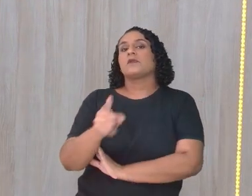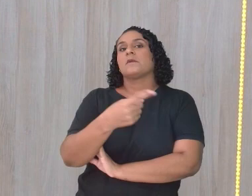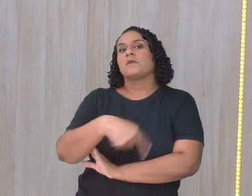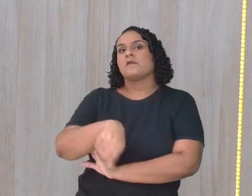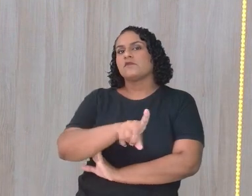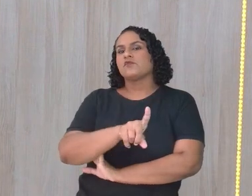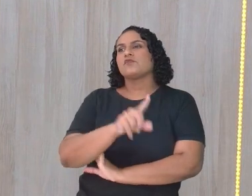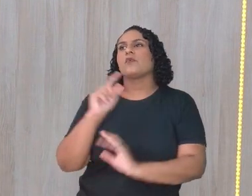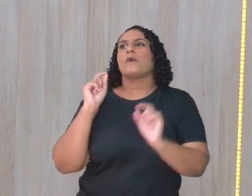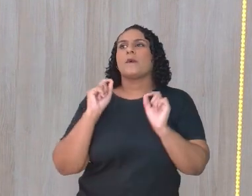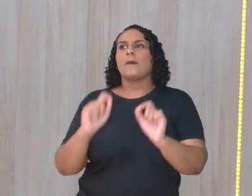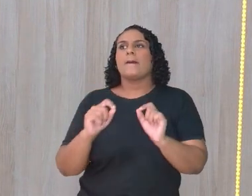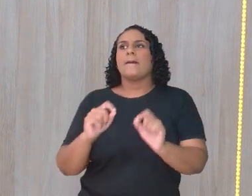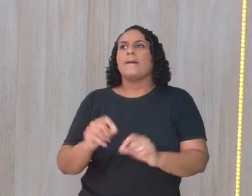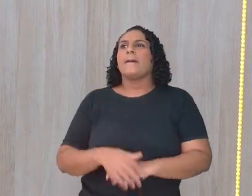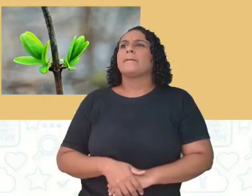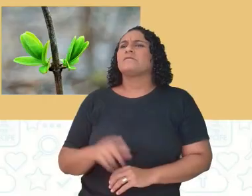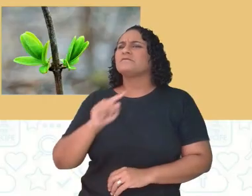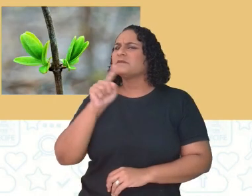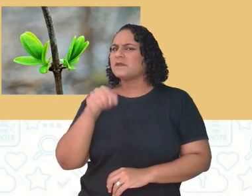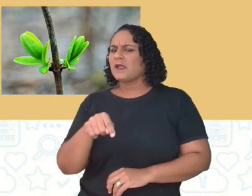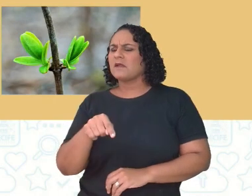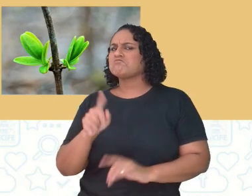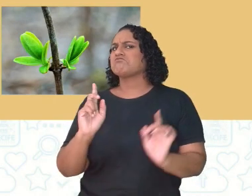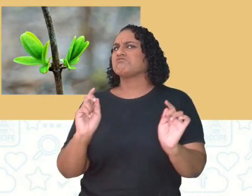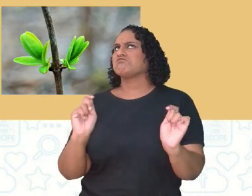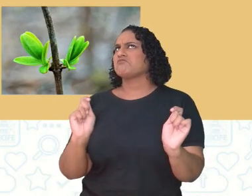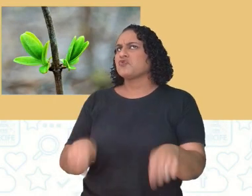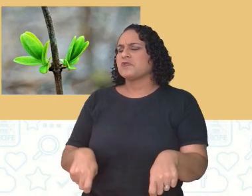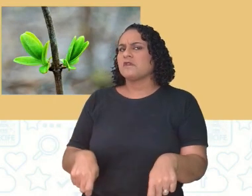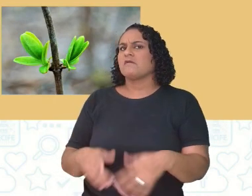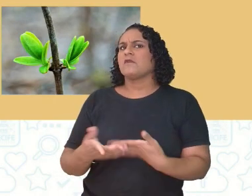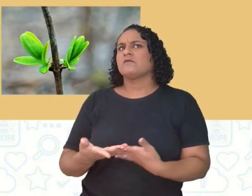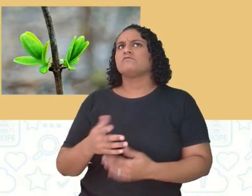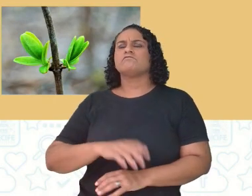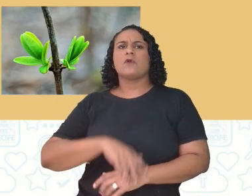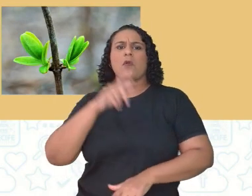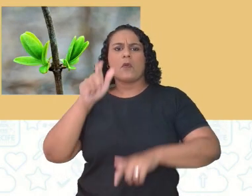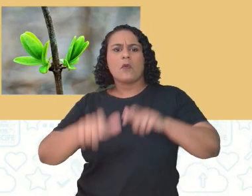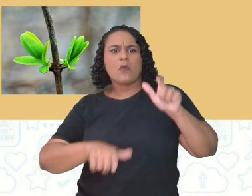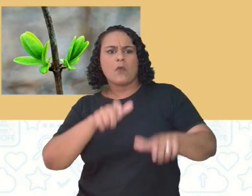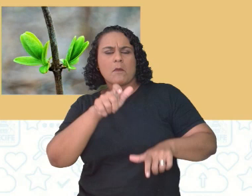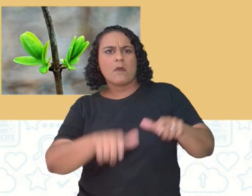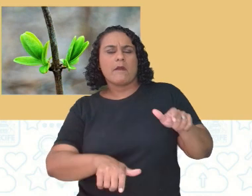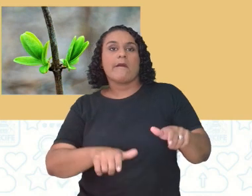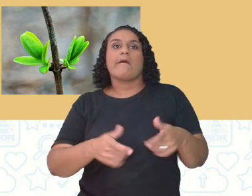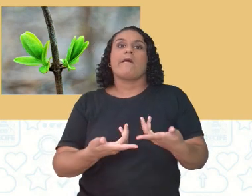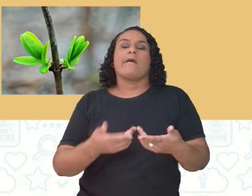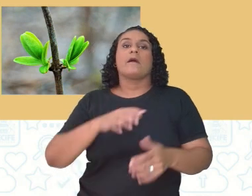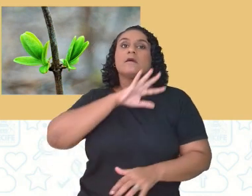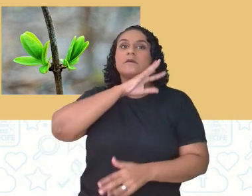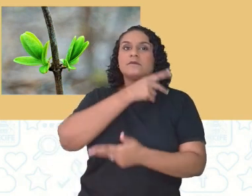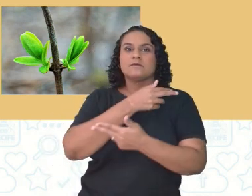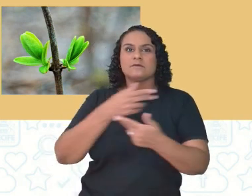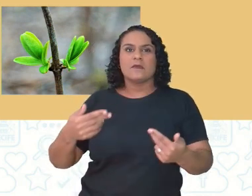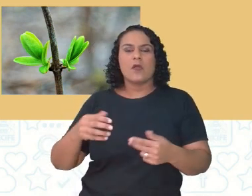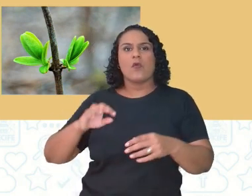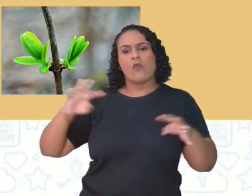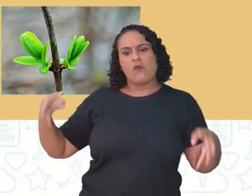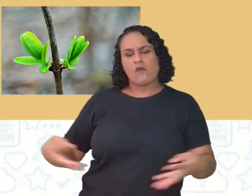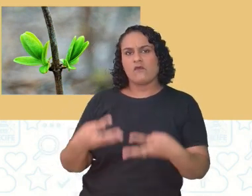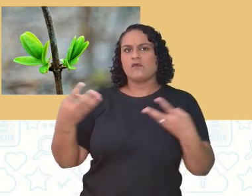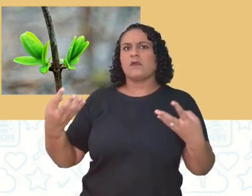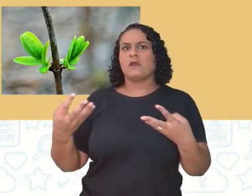uma perguntinha aqui. Será que é possível um ser vivo, animal ou vegetal, se reproduzir